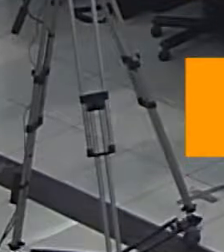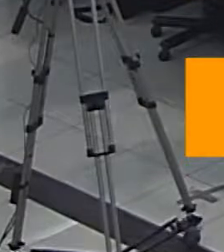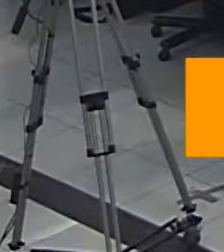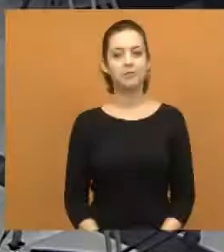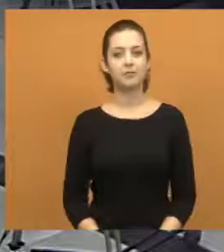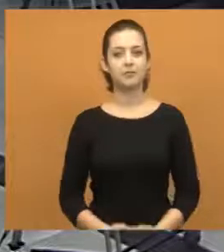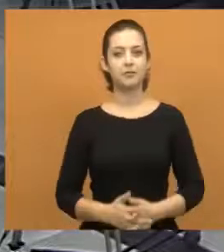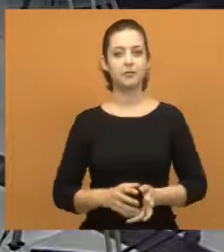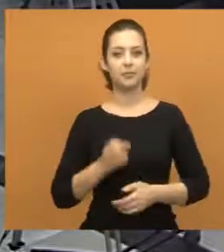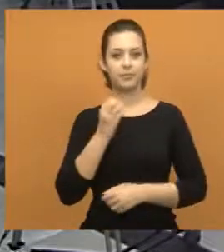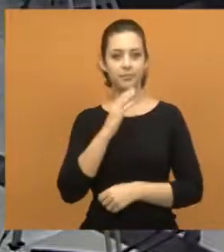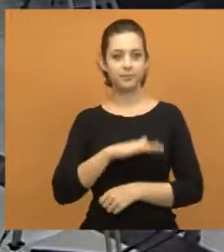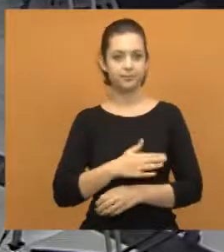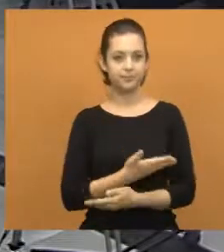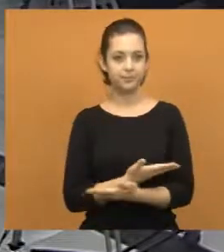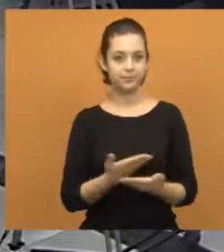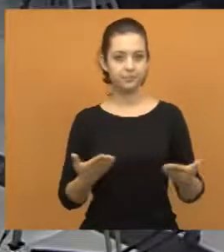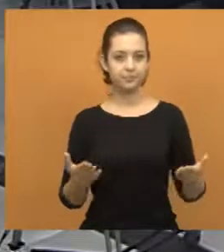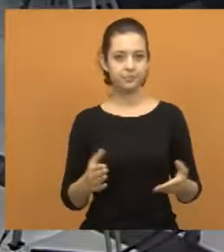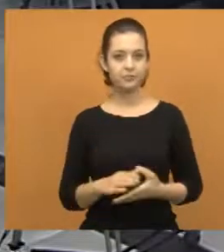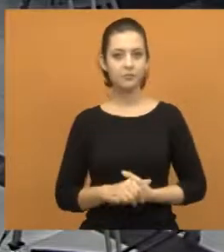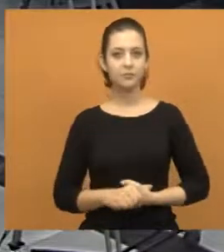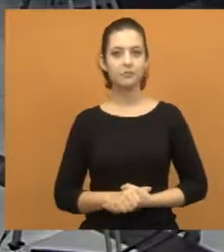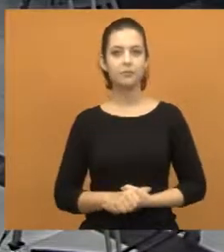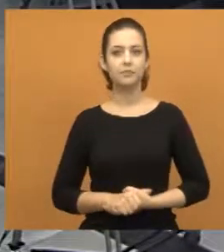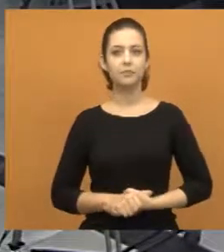Boa tarde a todos.